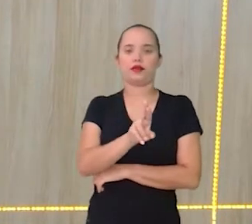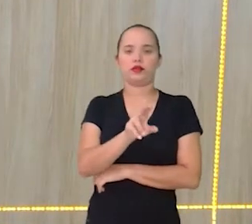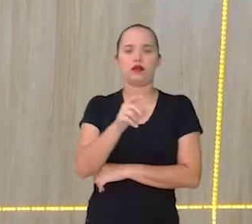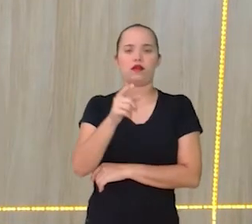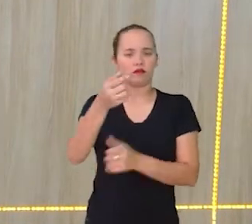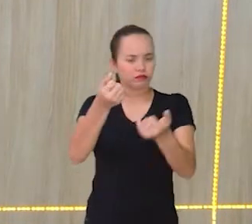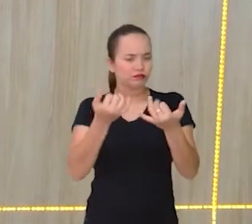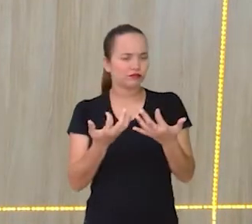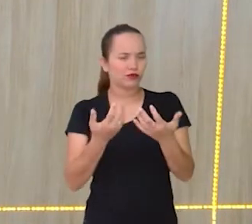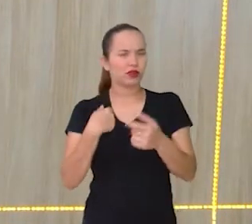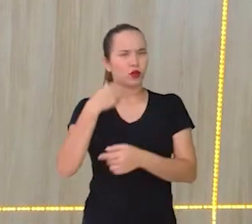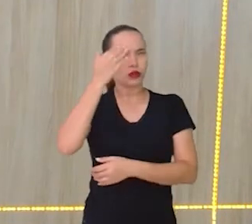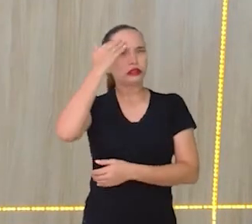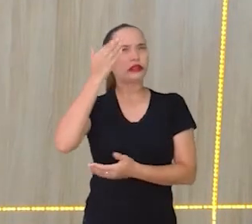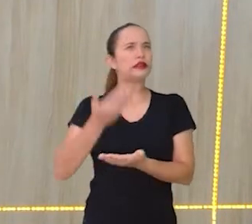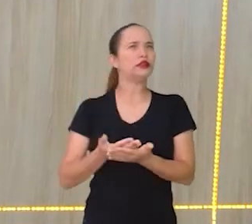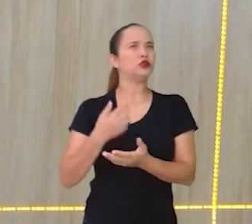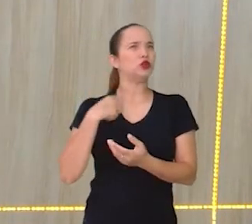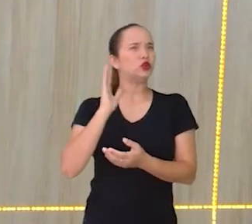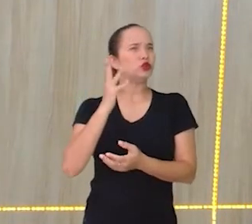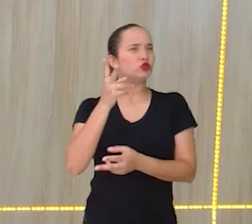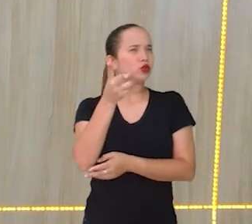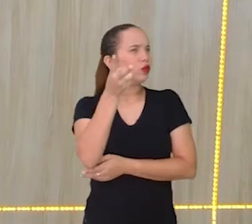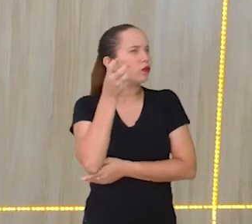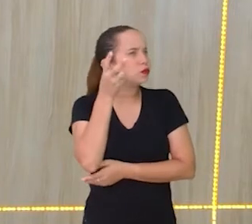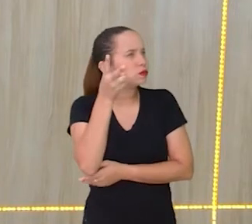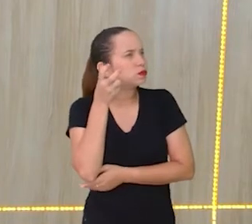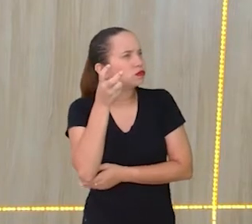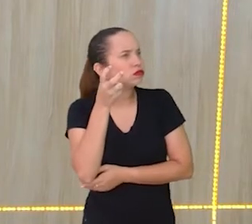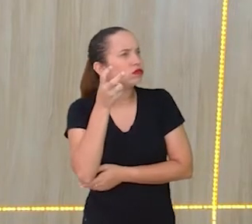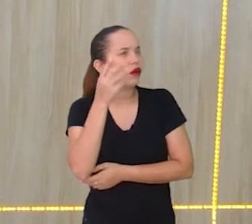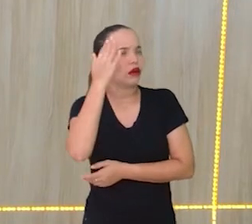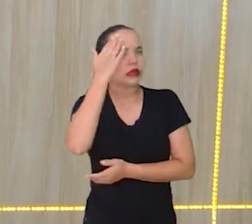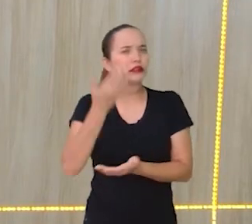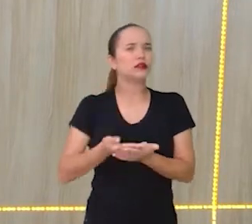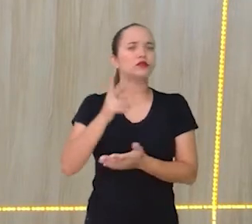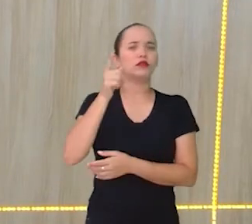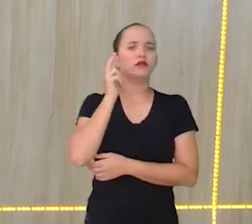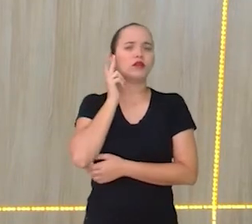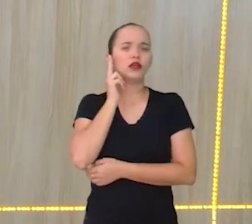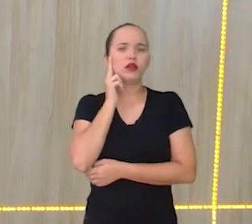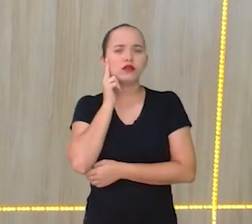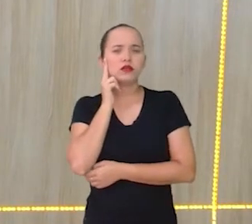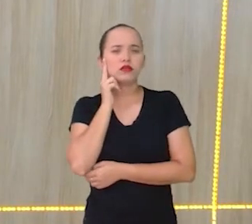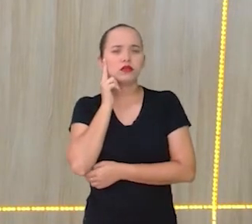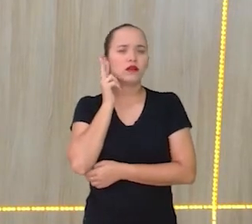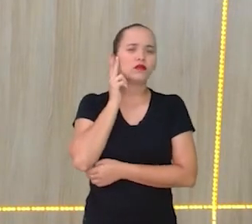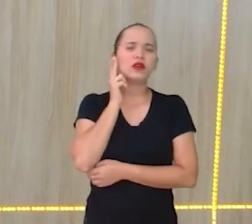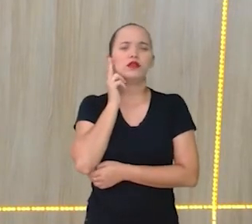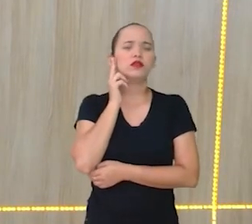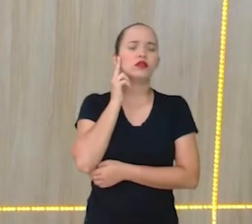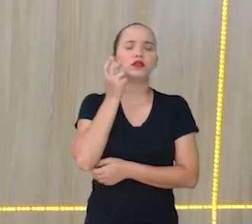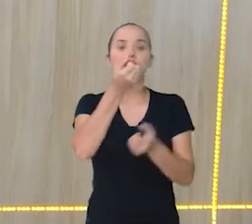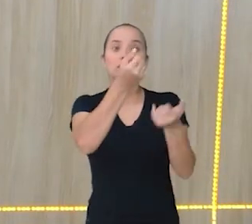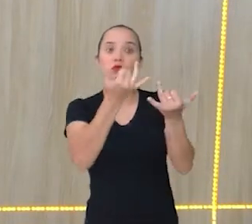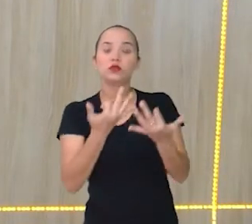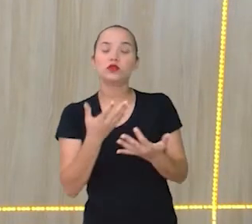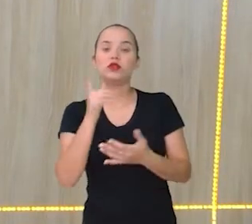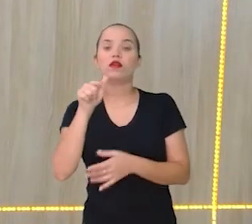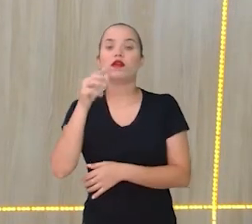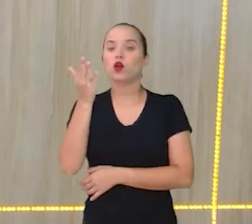aqui o que uma pessoinha está me falando. Eu acho que Vanessa, deixa eu ver, será que eu acerto? Vanessa está me dizendo que